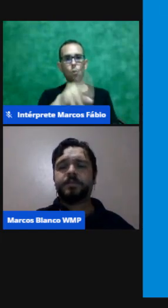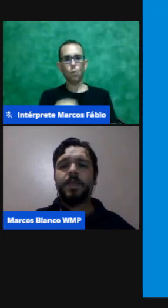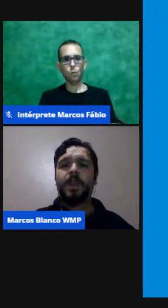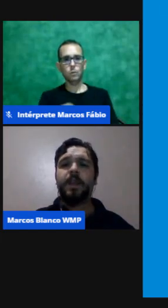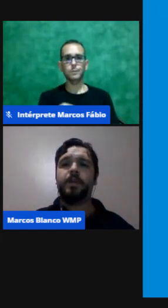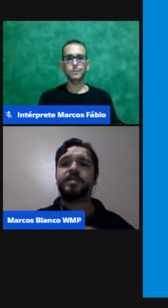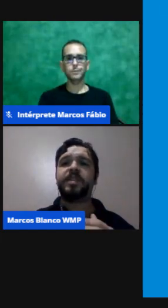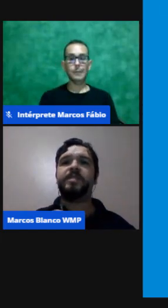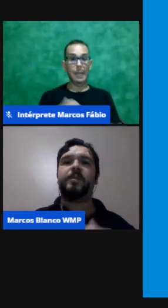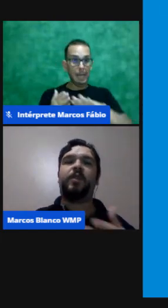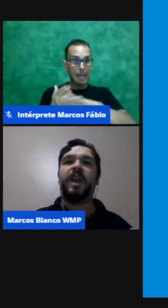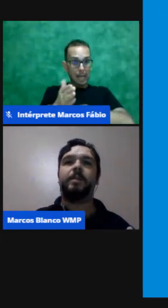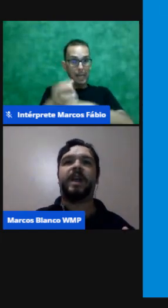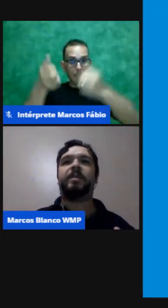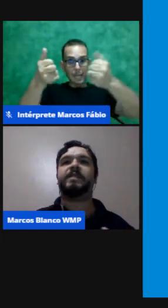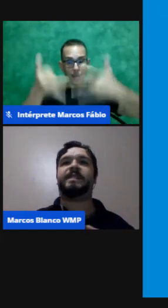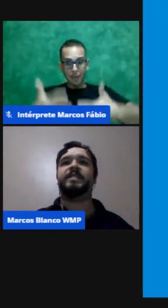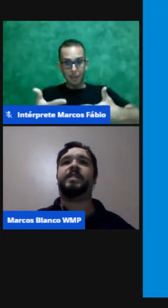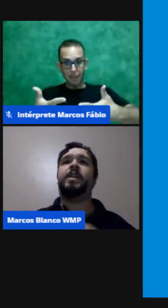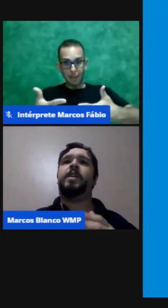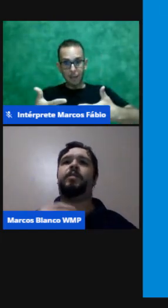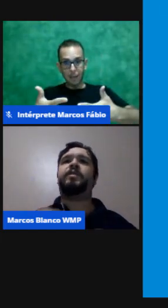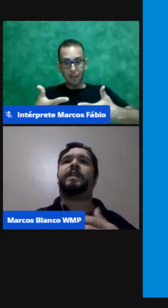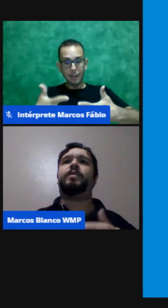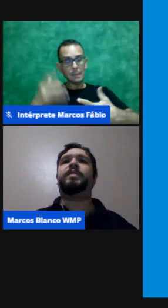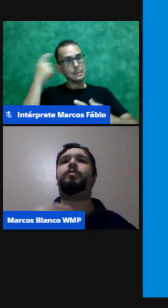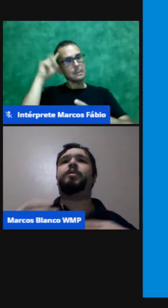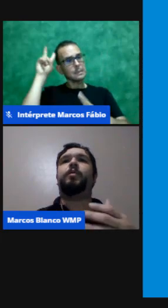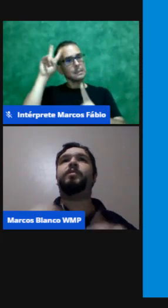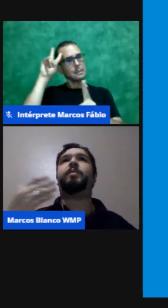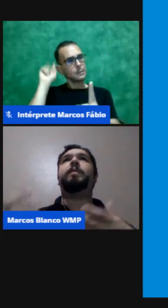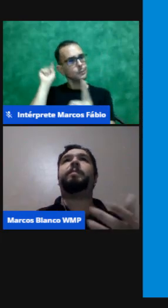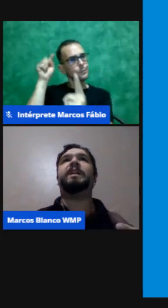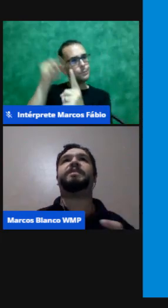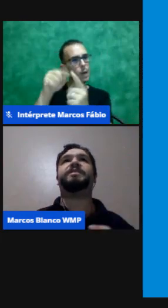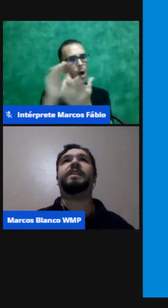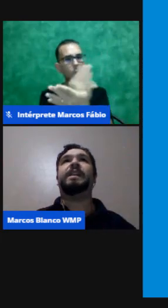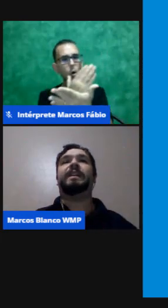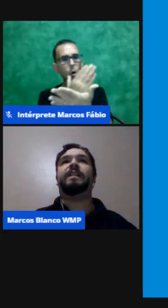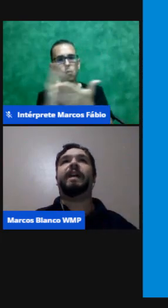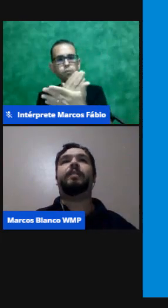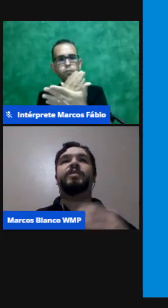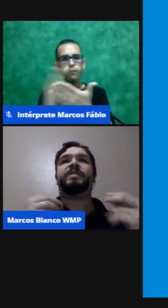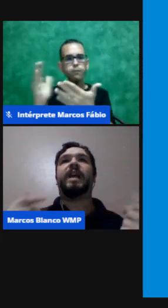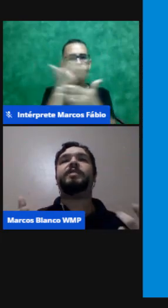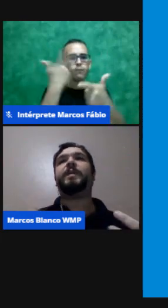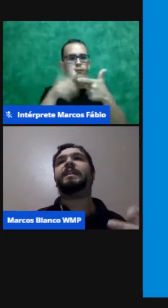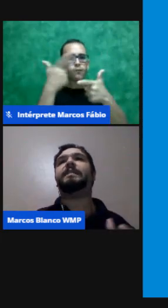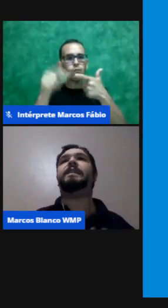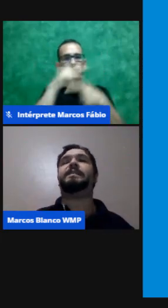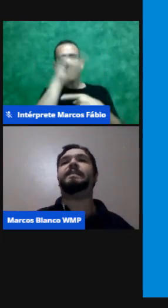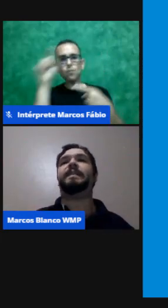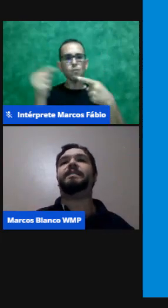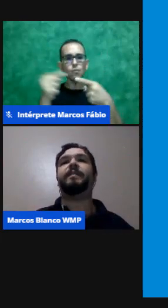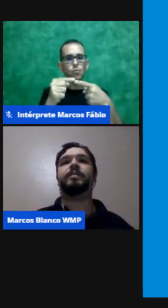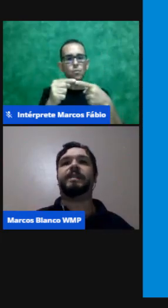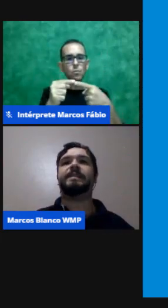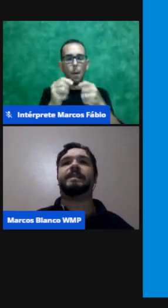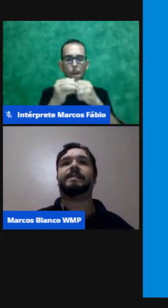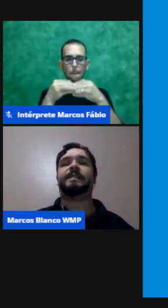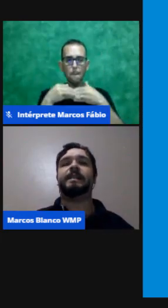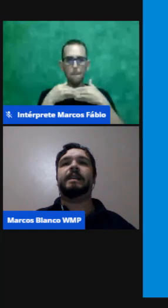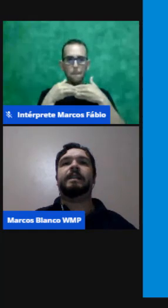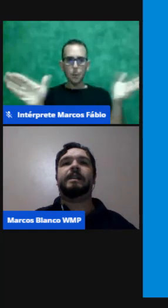fato, eu gostaria de relembrar para vocês alguns fatores, algumas problemáticas que deram um start para que essa